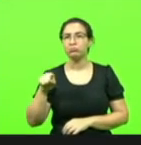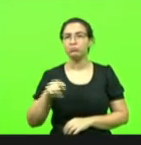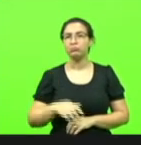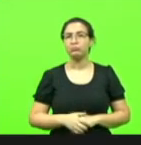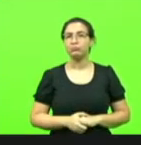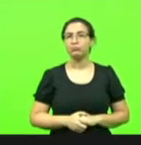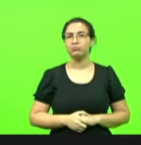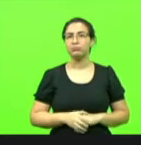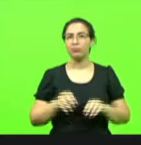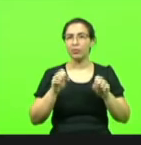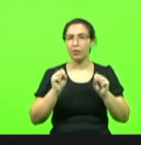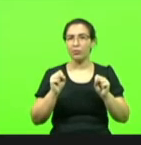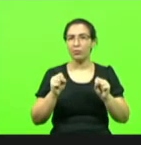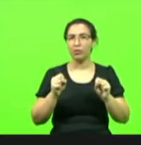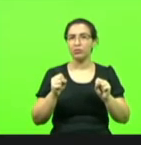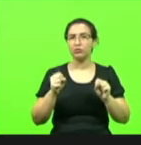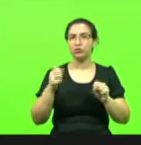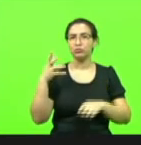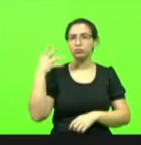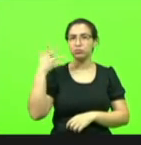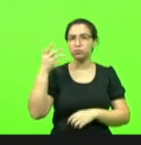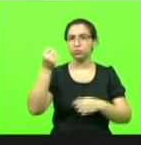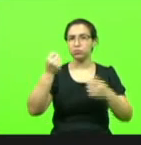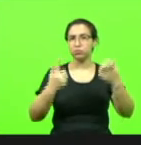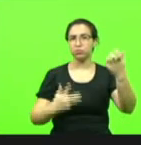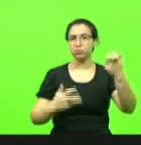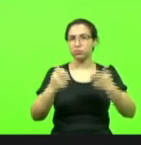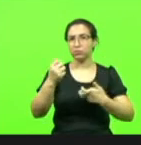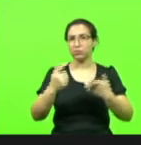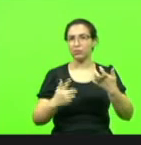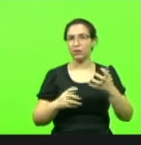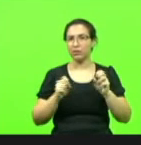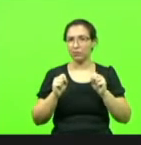já está podendo fazer o relatório deputado